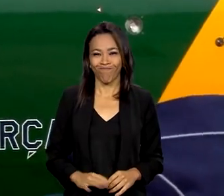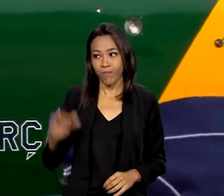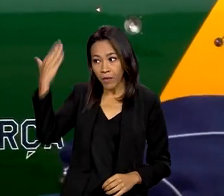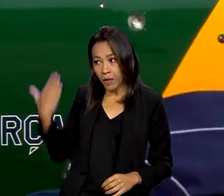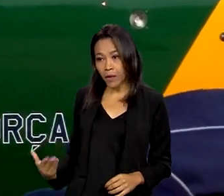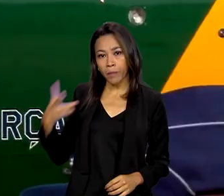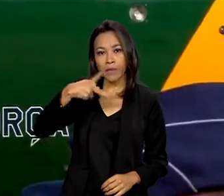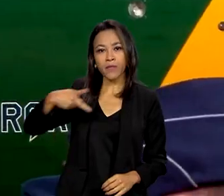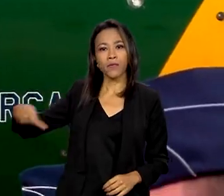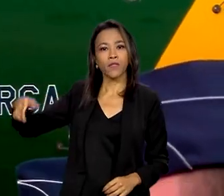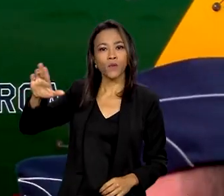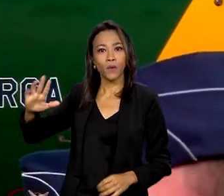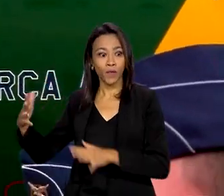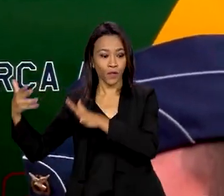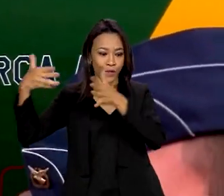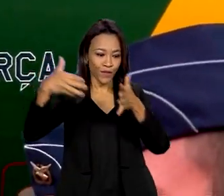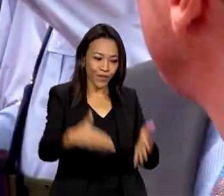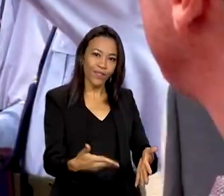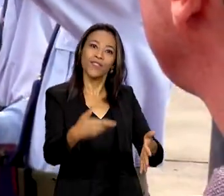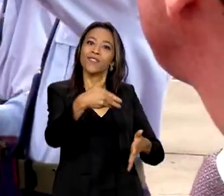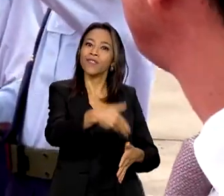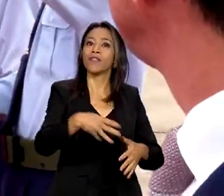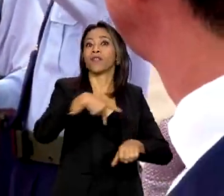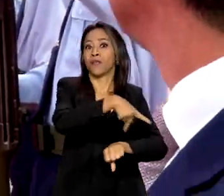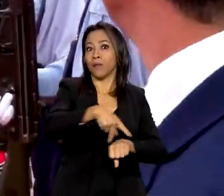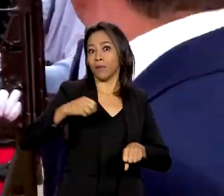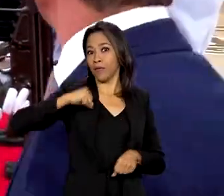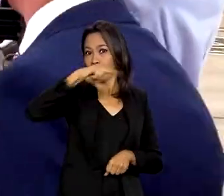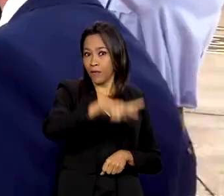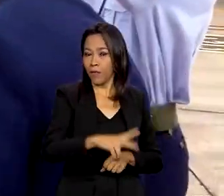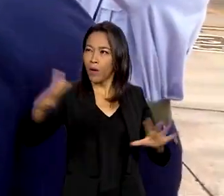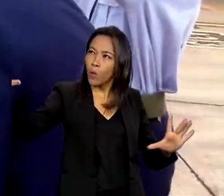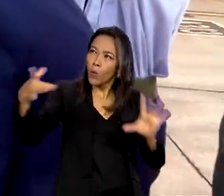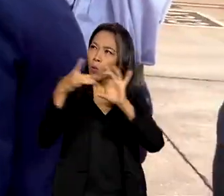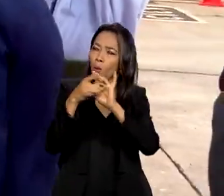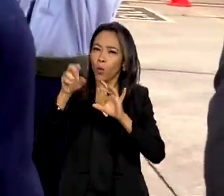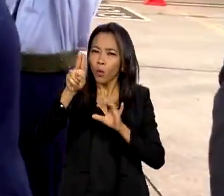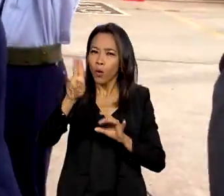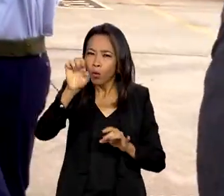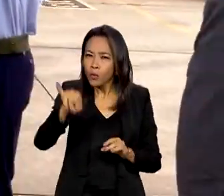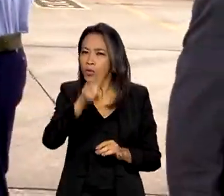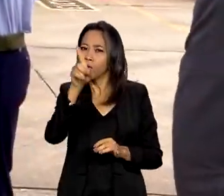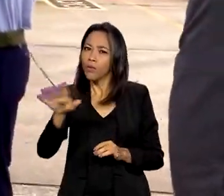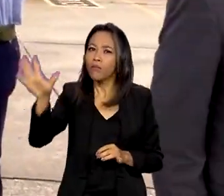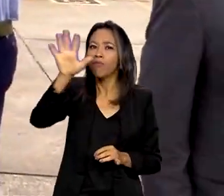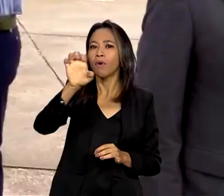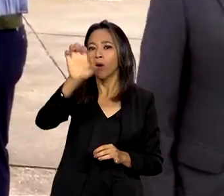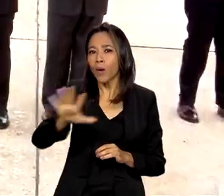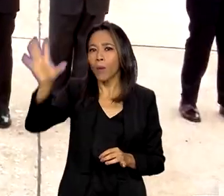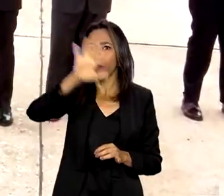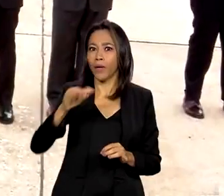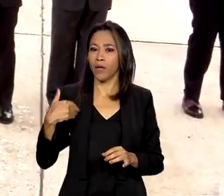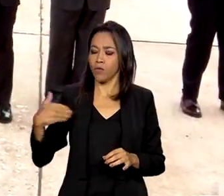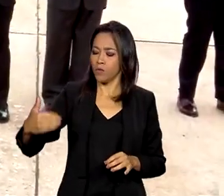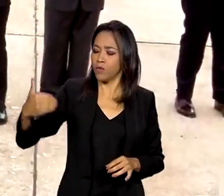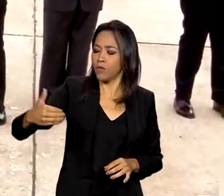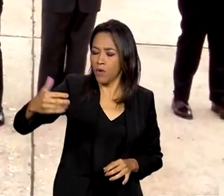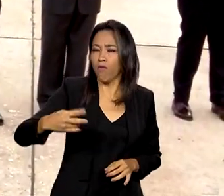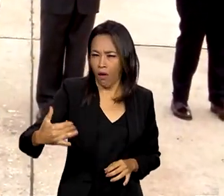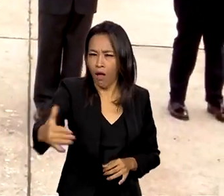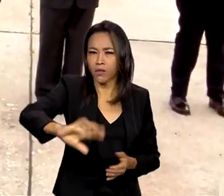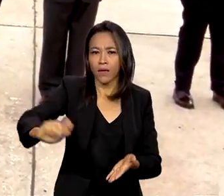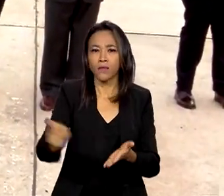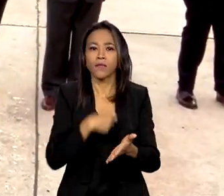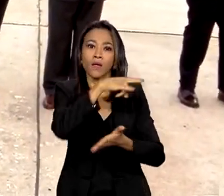presidente Lula chega a Lisboa para relançar as relações com a Europa e União Europeia. Nos próximos dias, acordos vão ser assinados